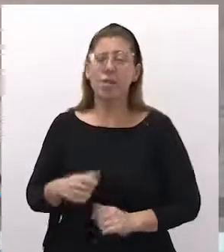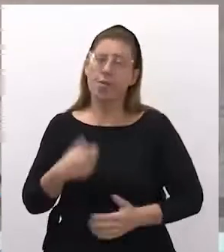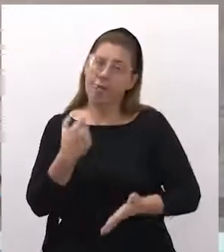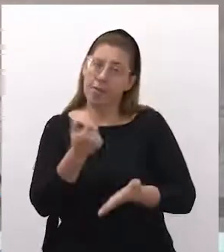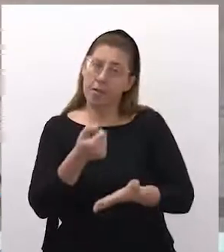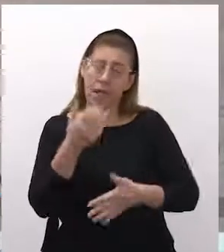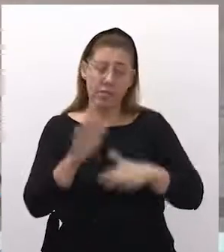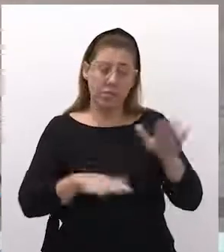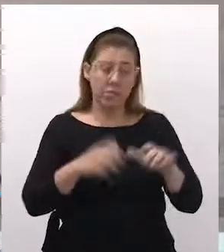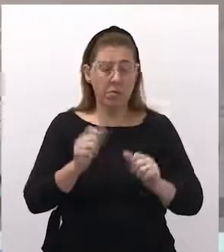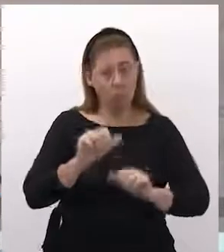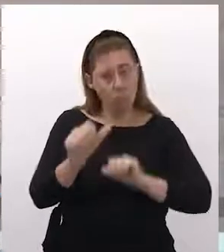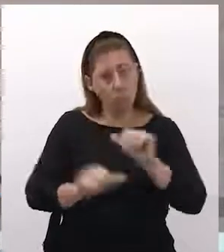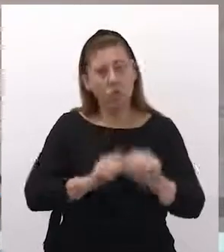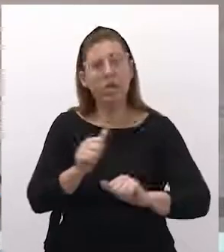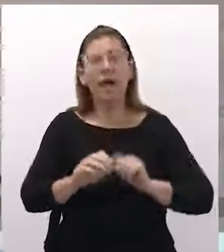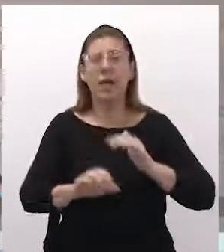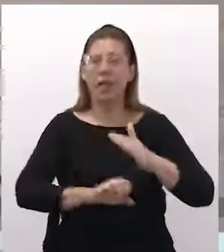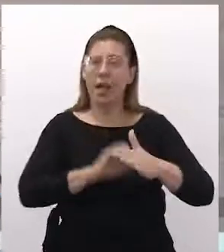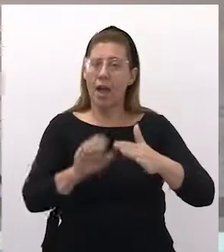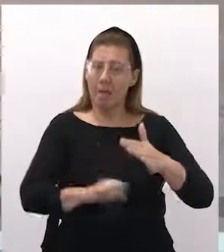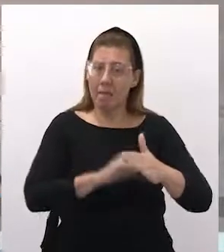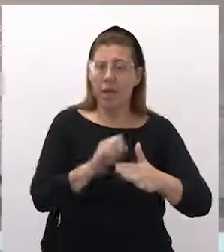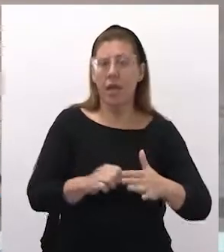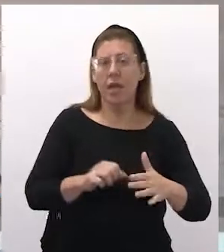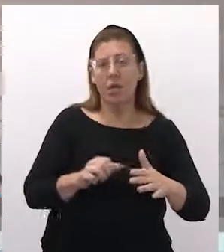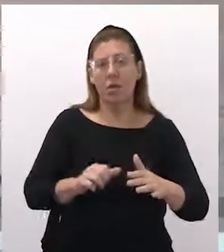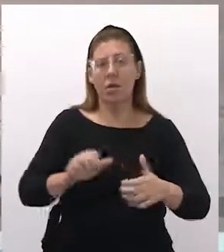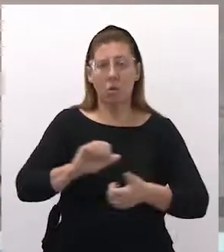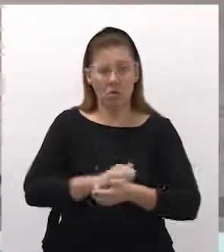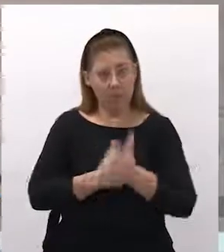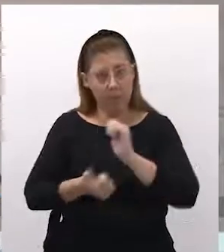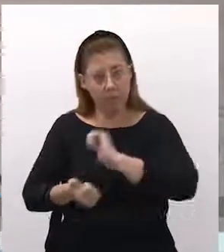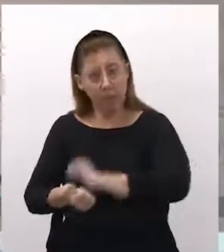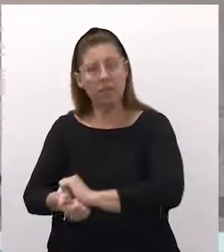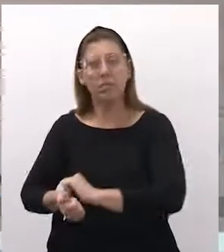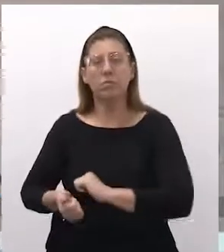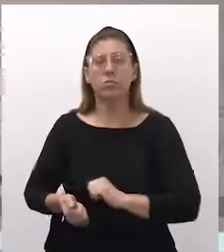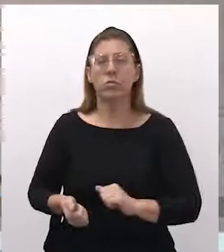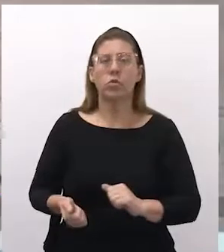uma mudança do ambiente de trabalho para que esse jovem seja incluído,